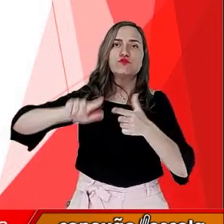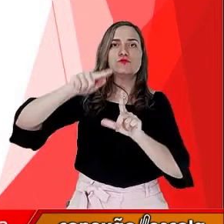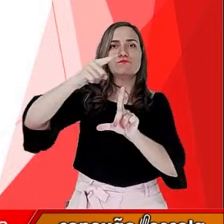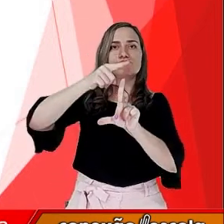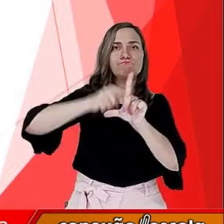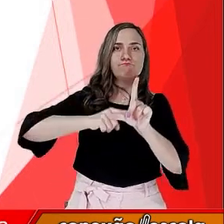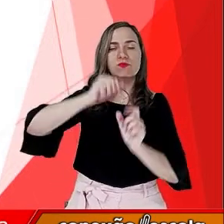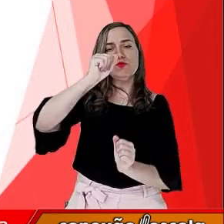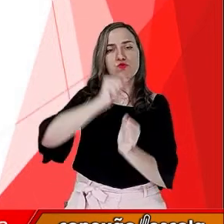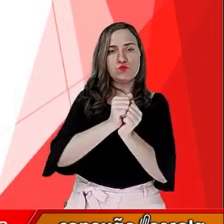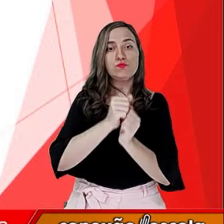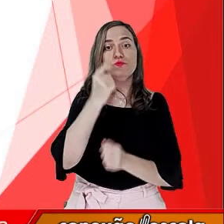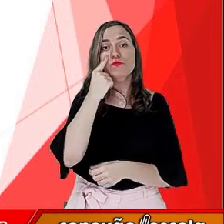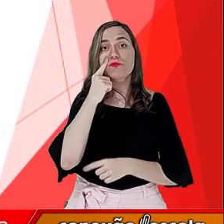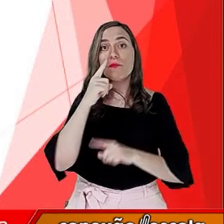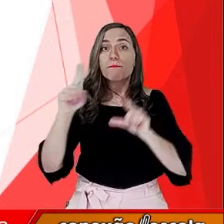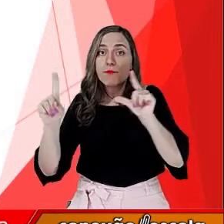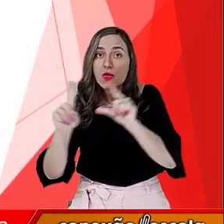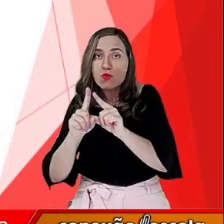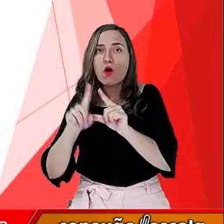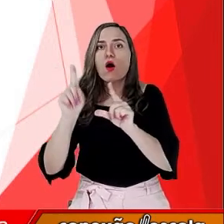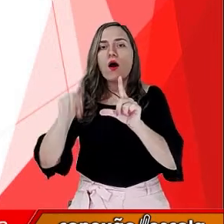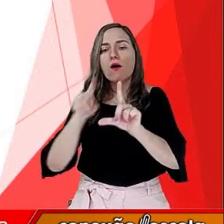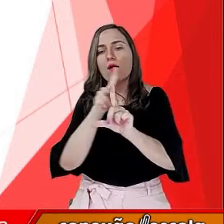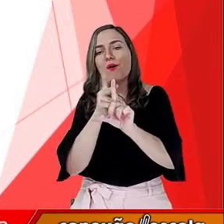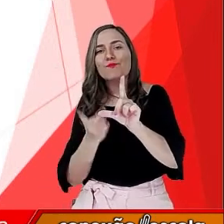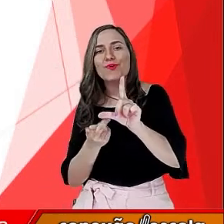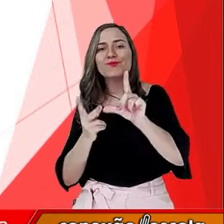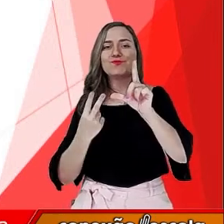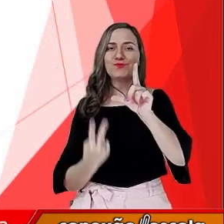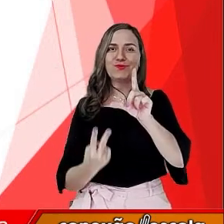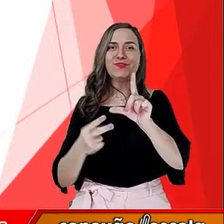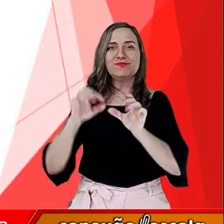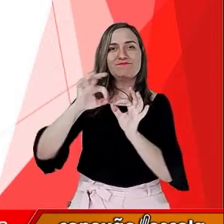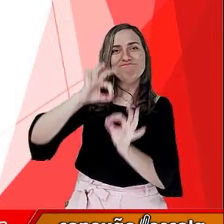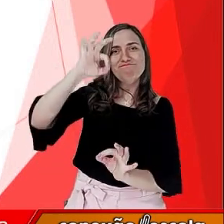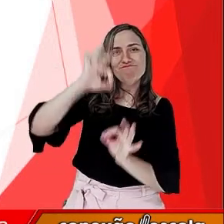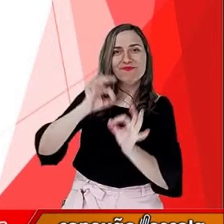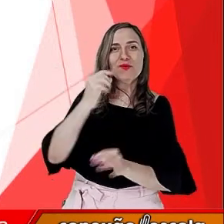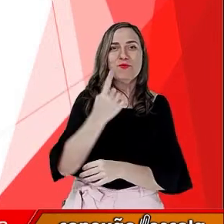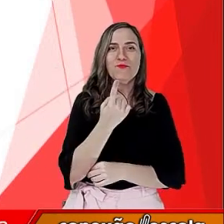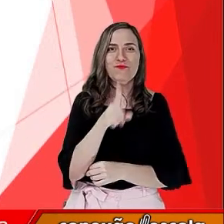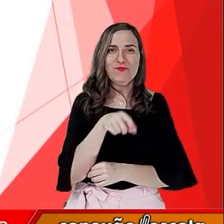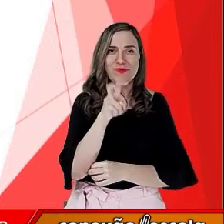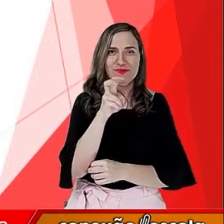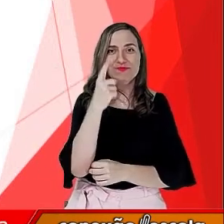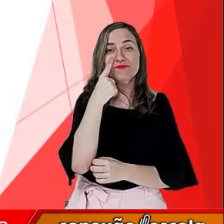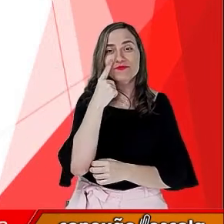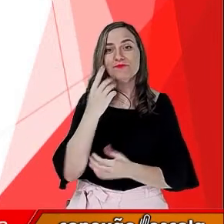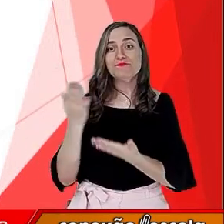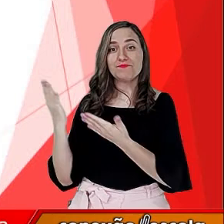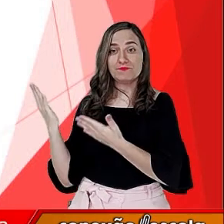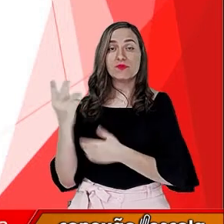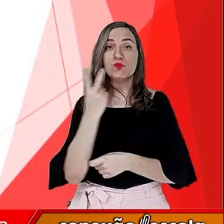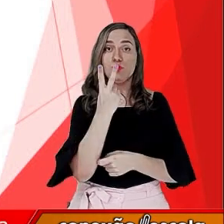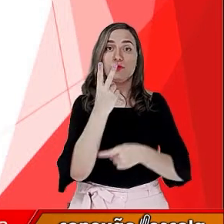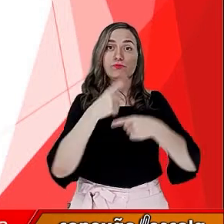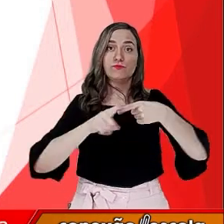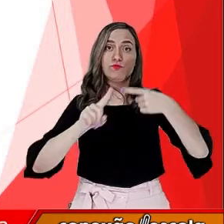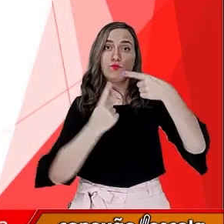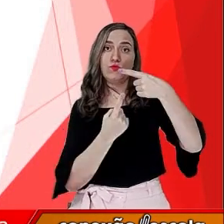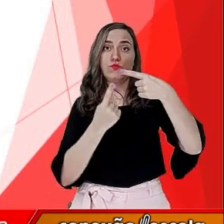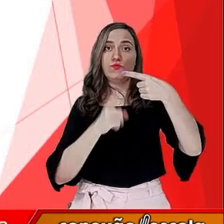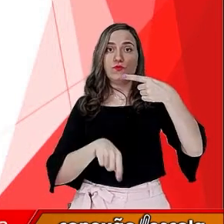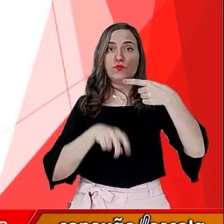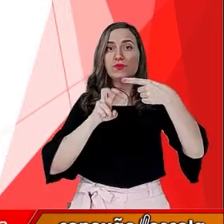ângulo alfa no menor triângulo é o 2 e o cateto adjacente, 1,5. Então, 2 sobre 1,5 vai me gerar uma